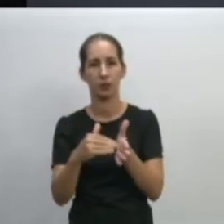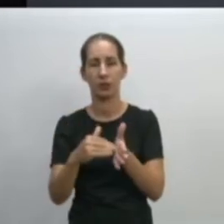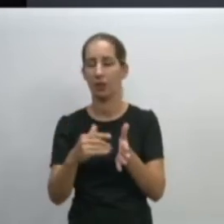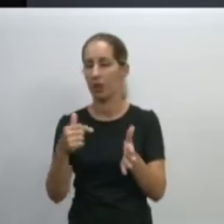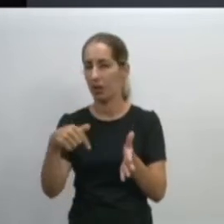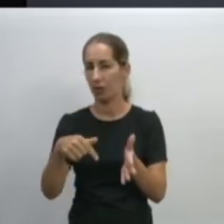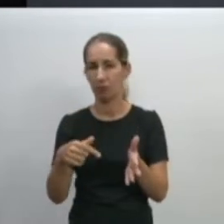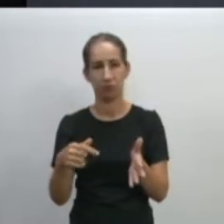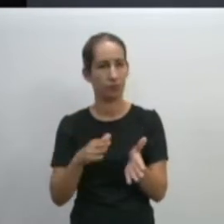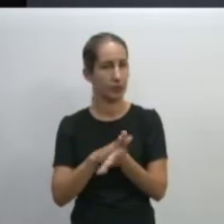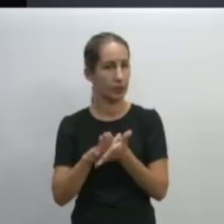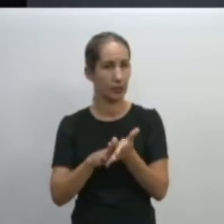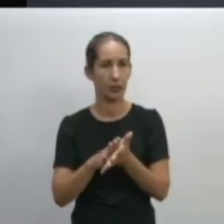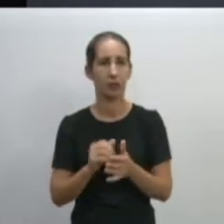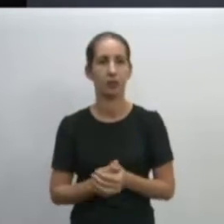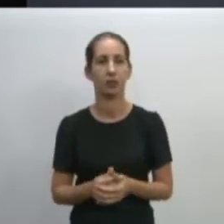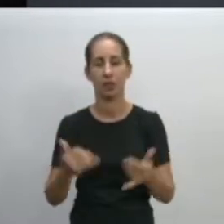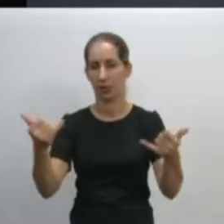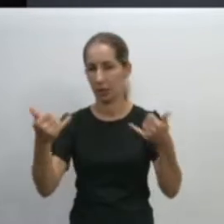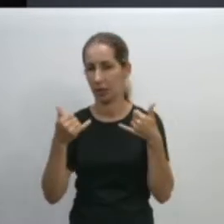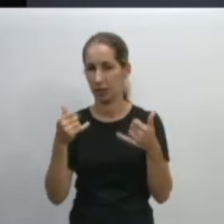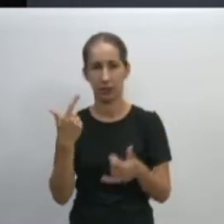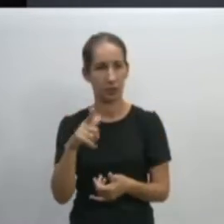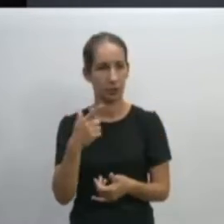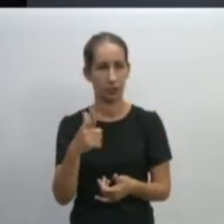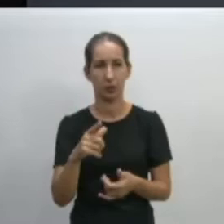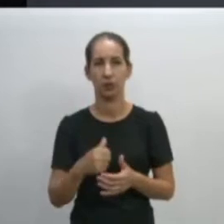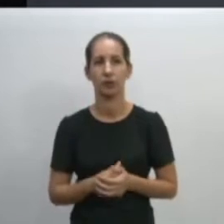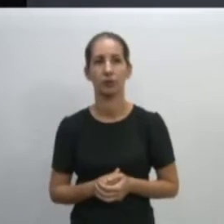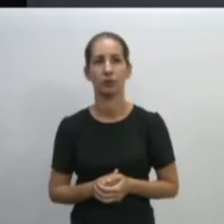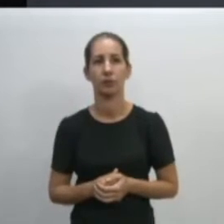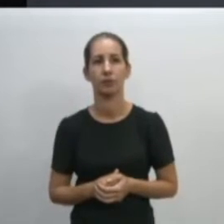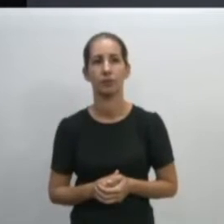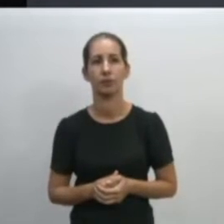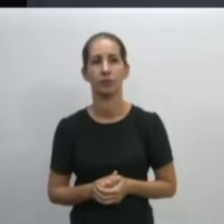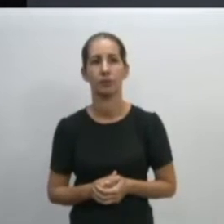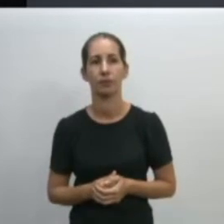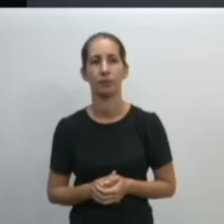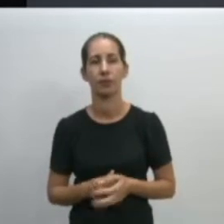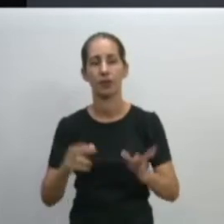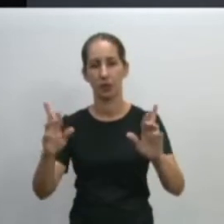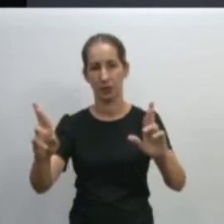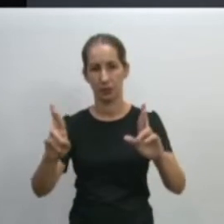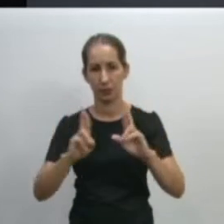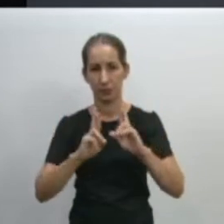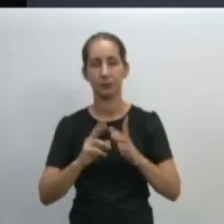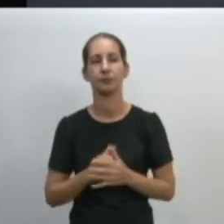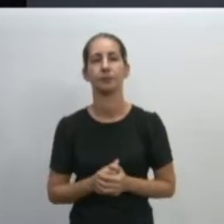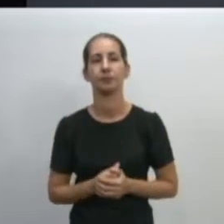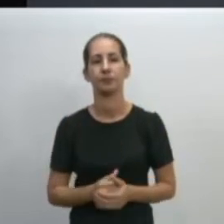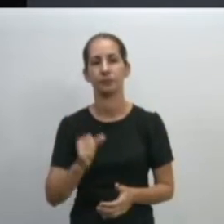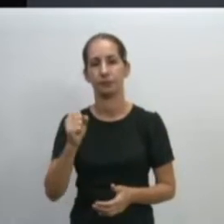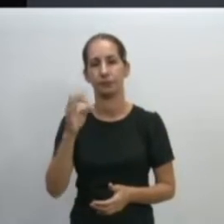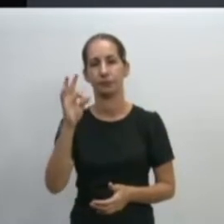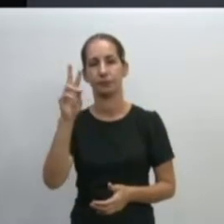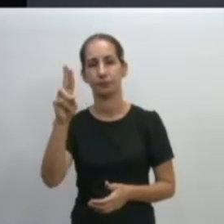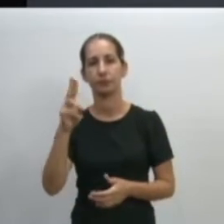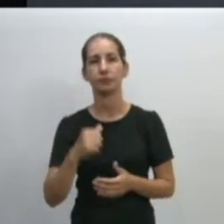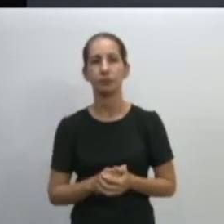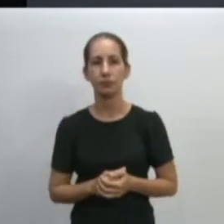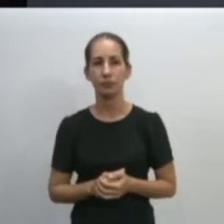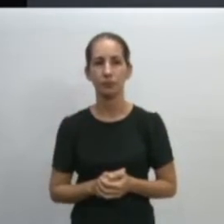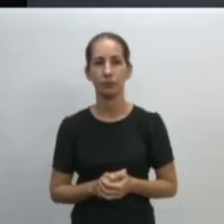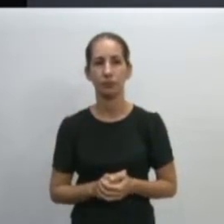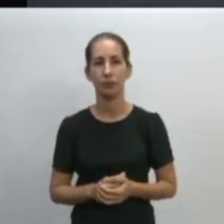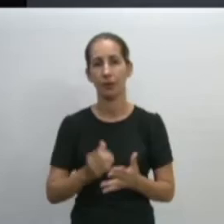chegou. Até esta data também não tivemos oficialmente nenhum posicionamento da STU.